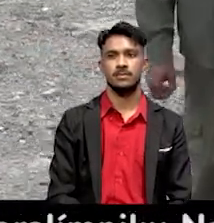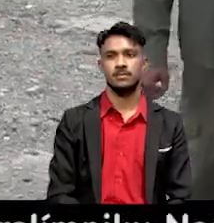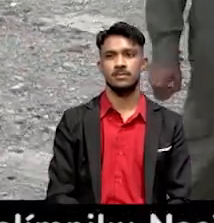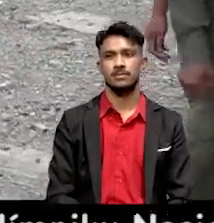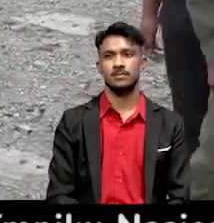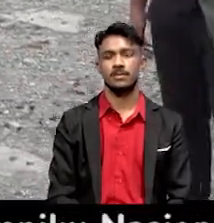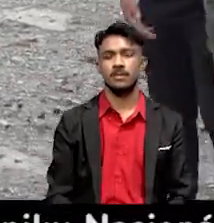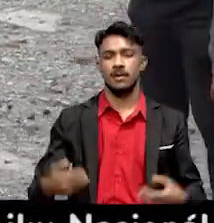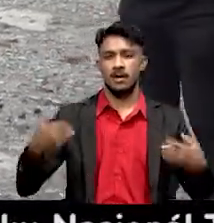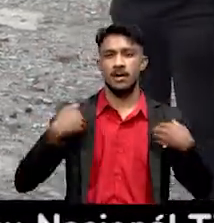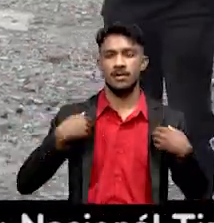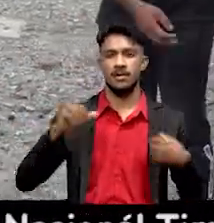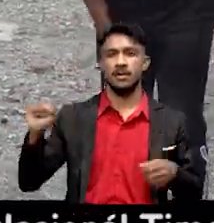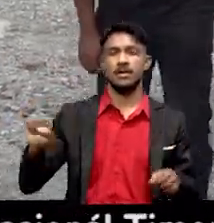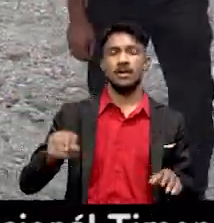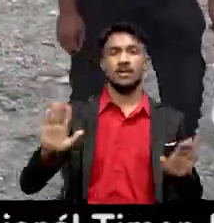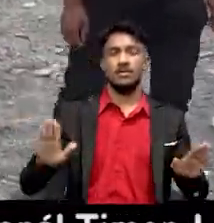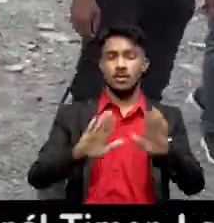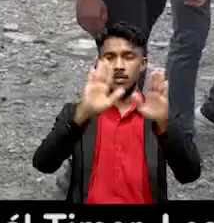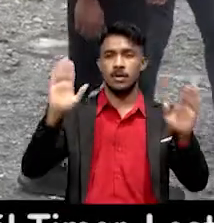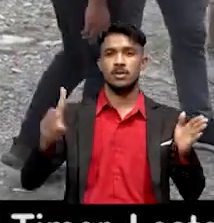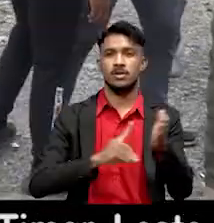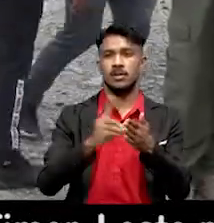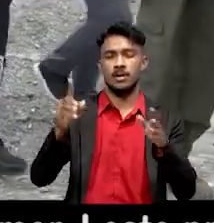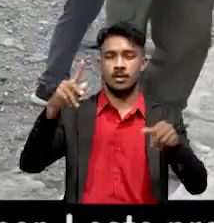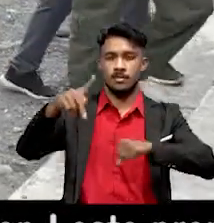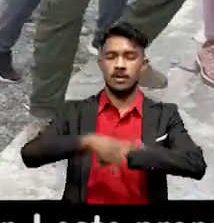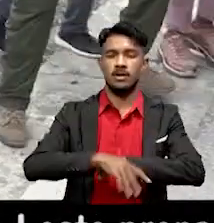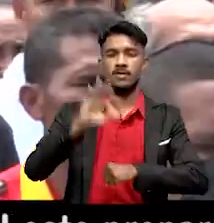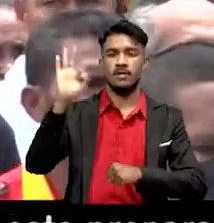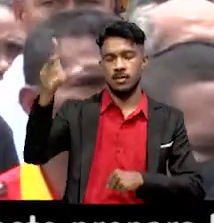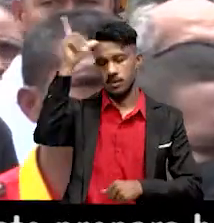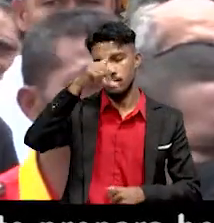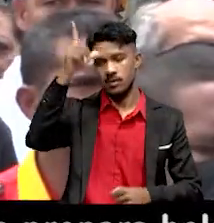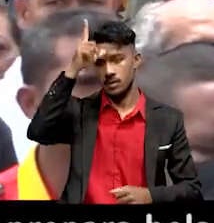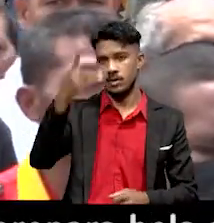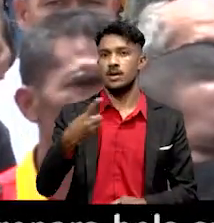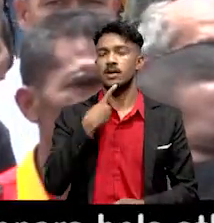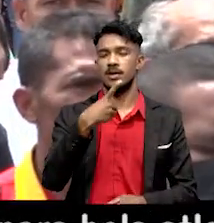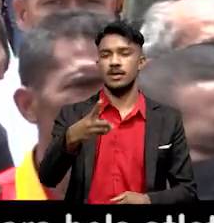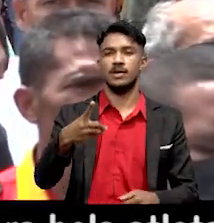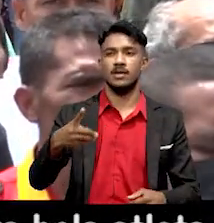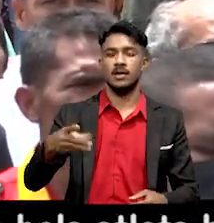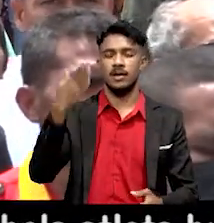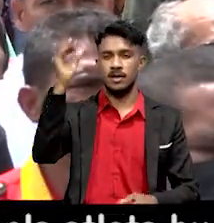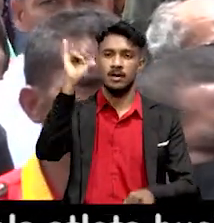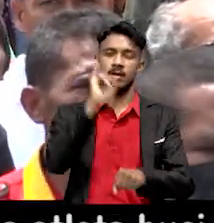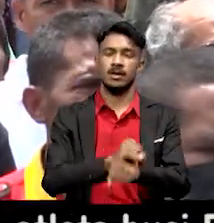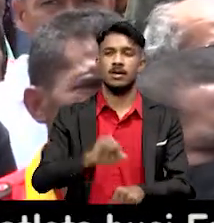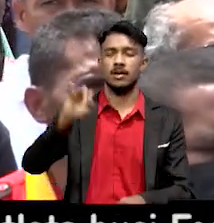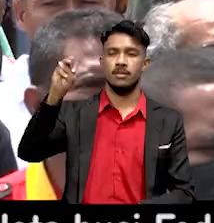Ia Domingo semanane Presiden Partido Fretilin Francisco Guterres Luolo declara ona iha parokia Imaculada